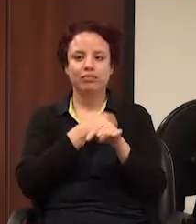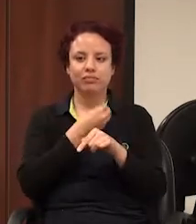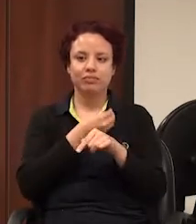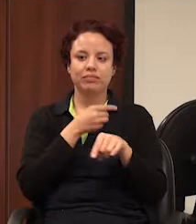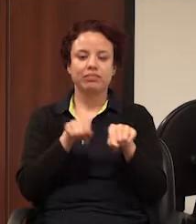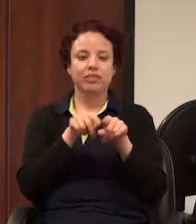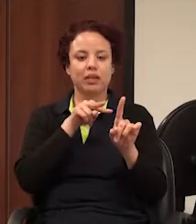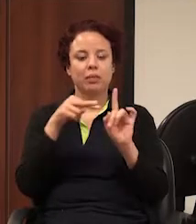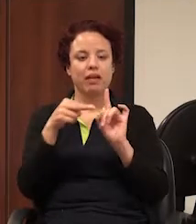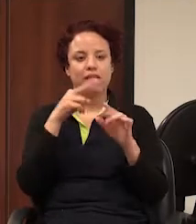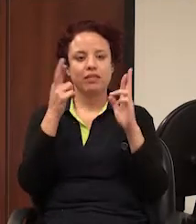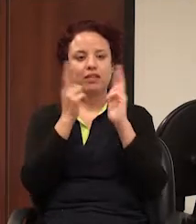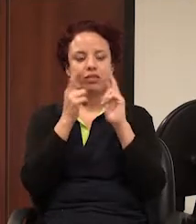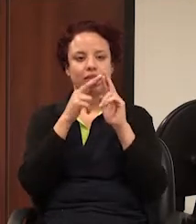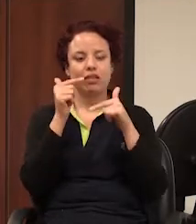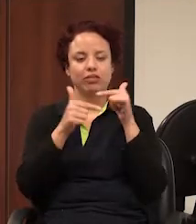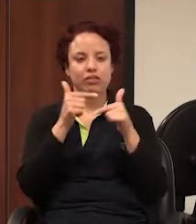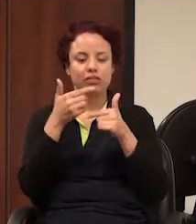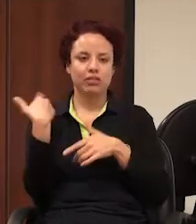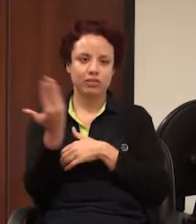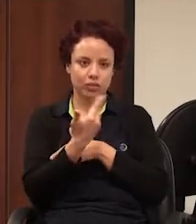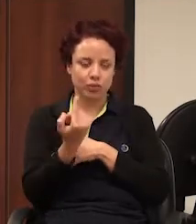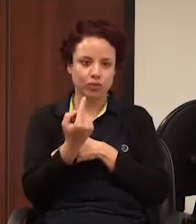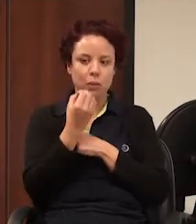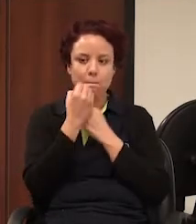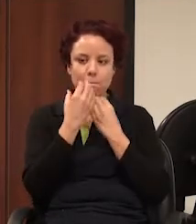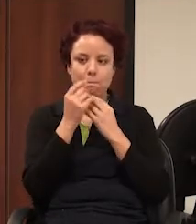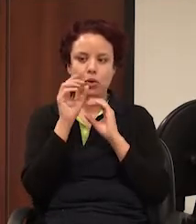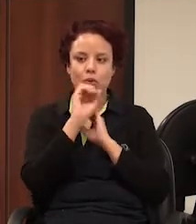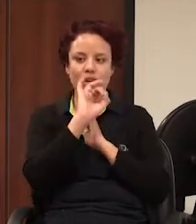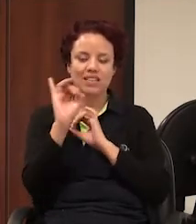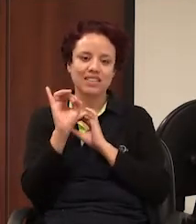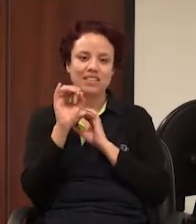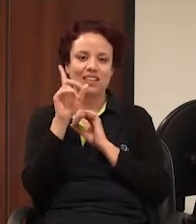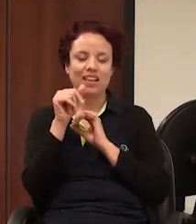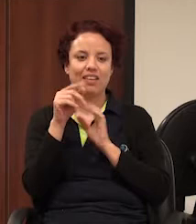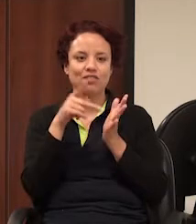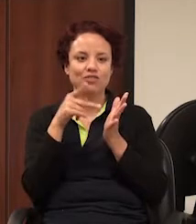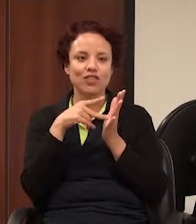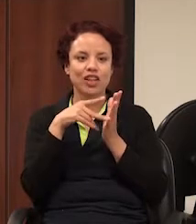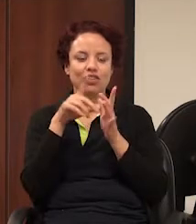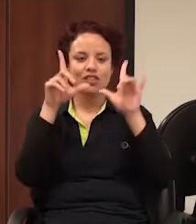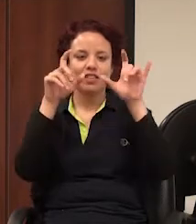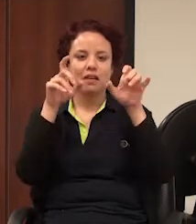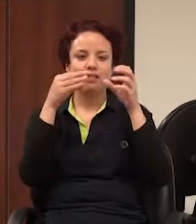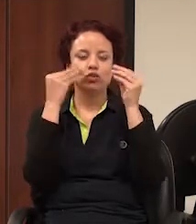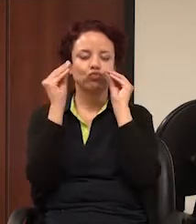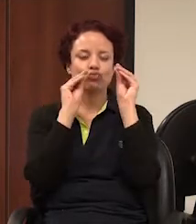de serviços, que muito bom seria se fosse esse chuchu beleza estampado na foto que vocês veem